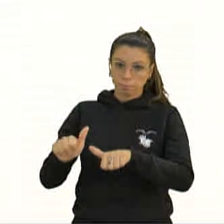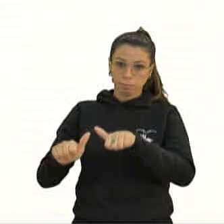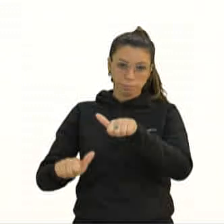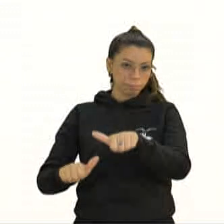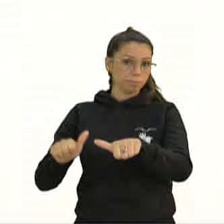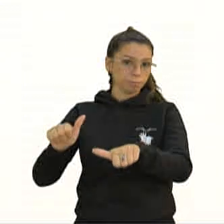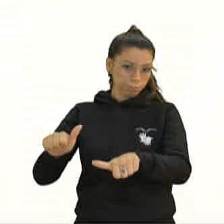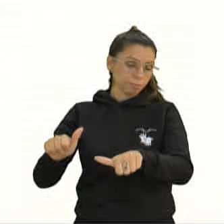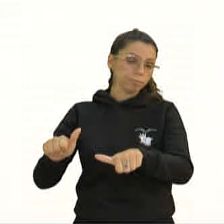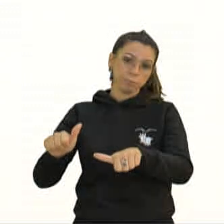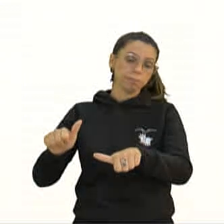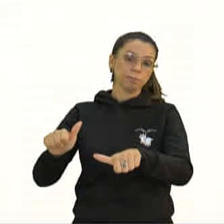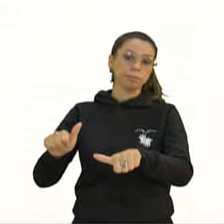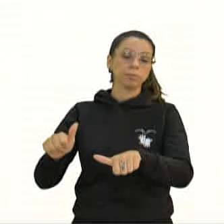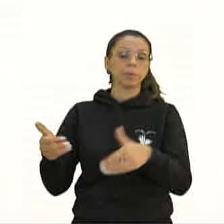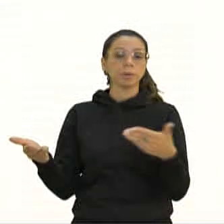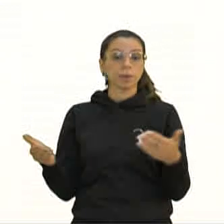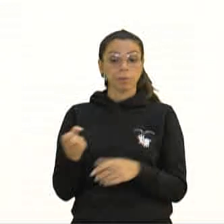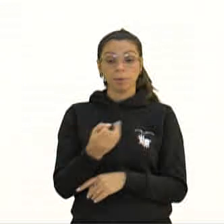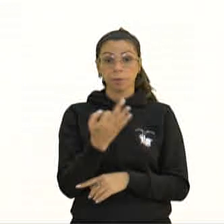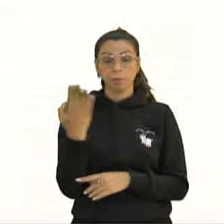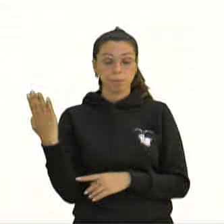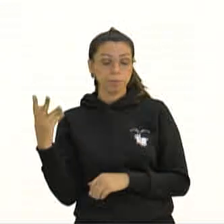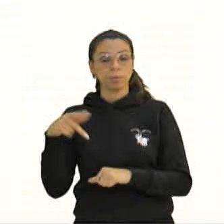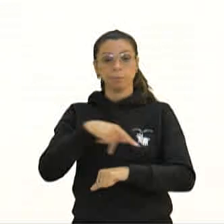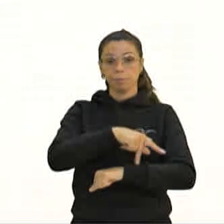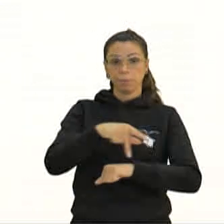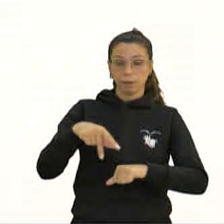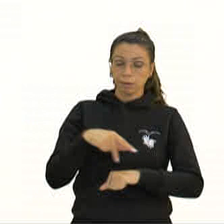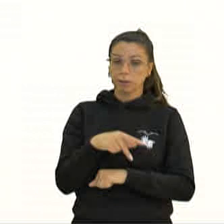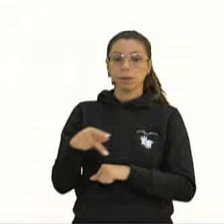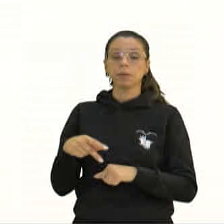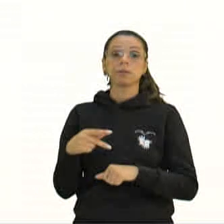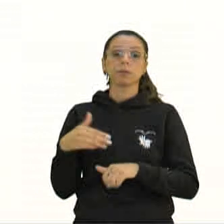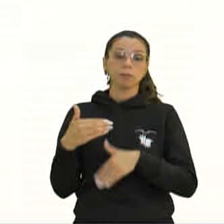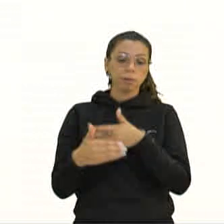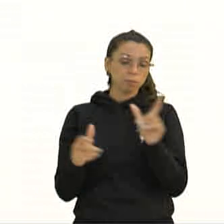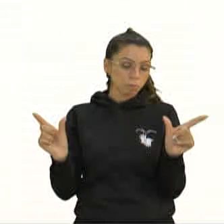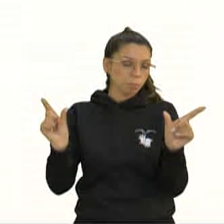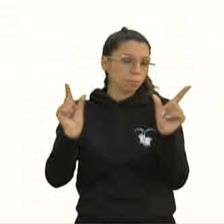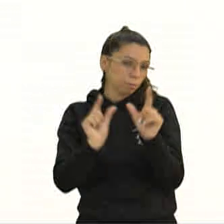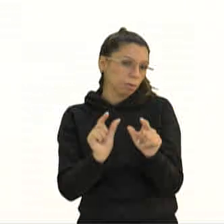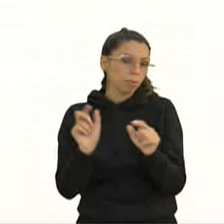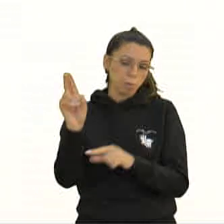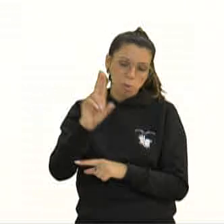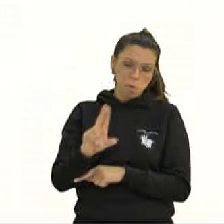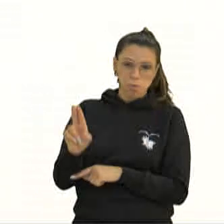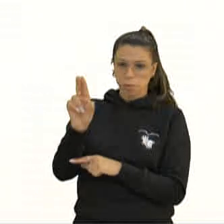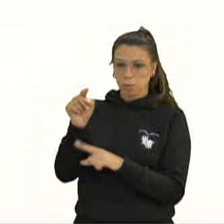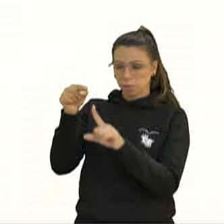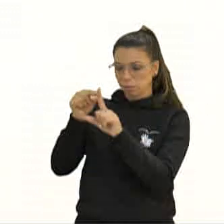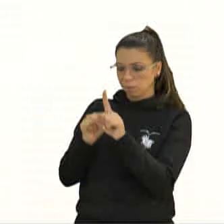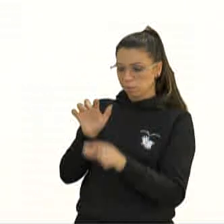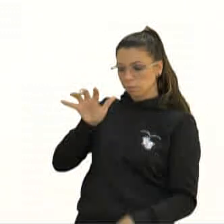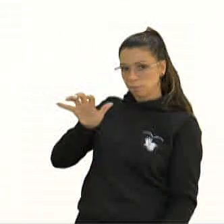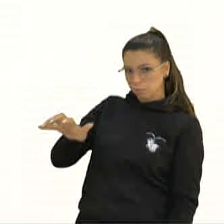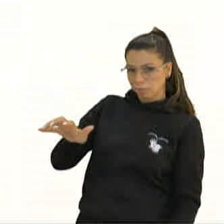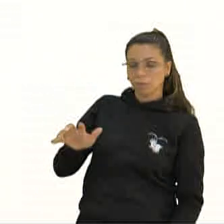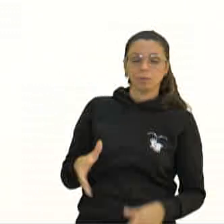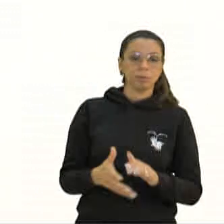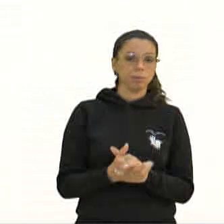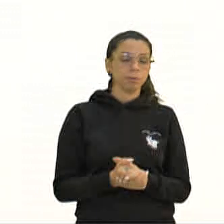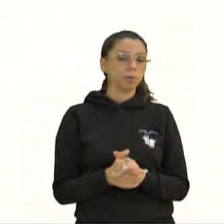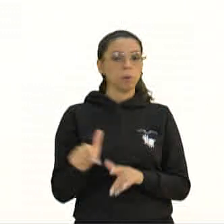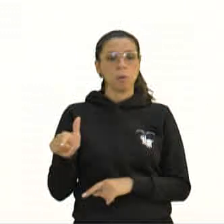panorama, né? Então, alguns países menos desenvolvidos utilizam mais desse tipo de agricultura. Então, quer dizer